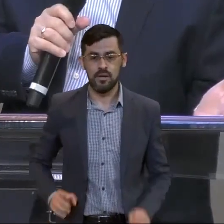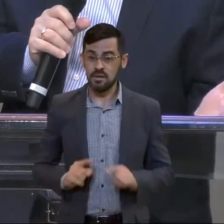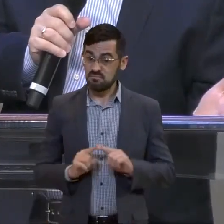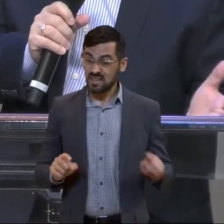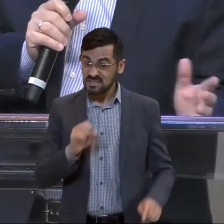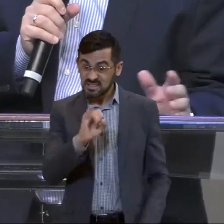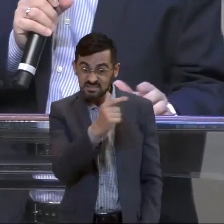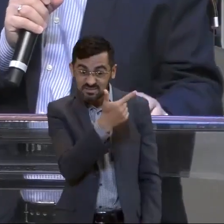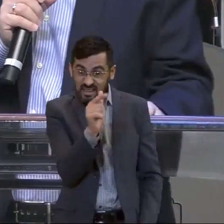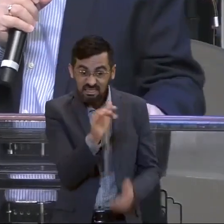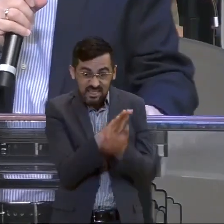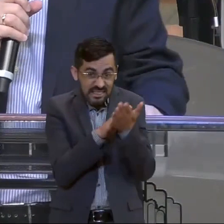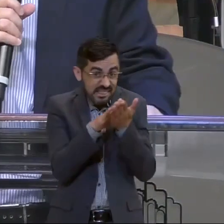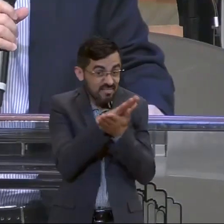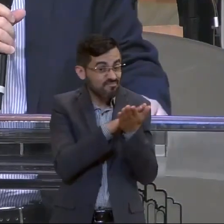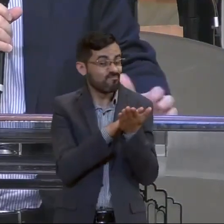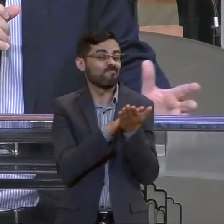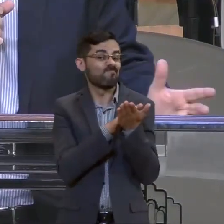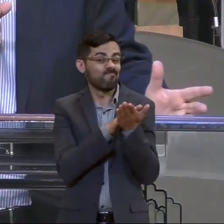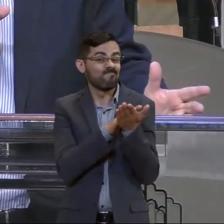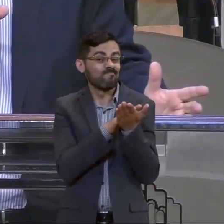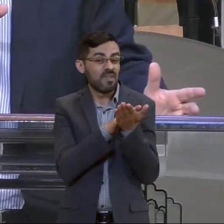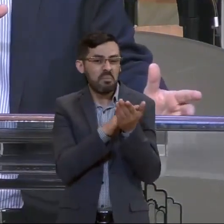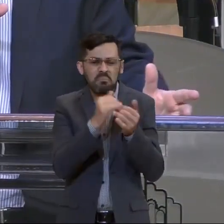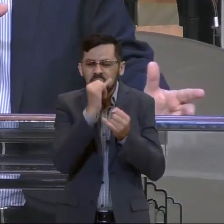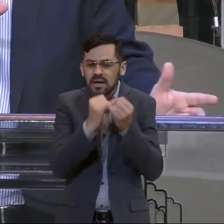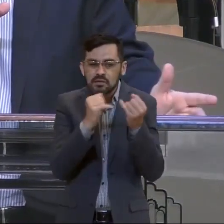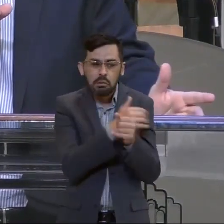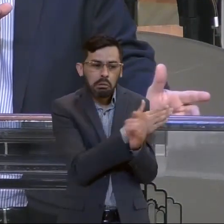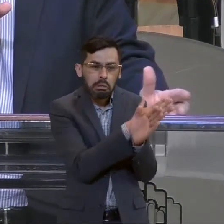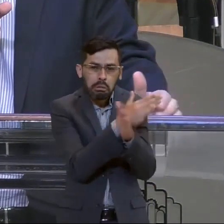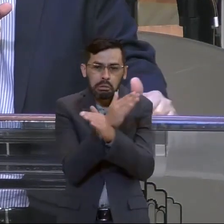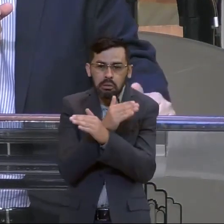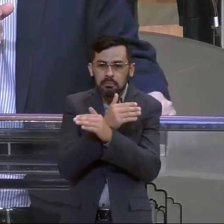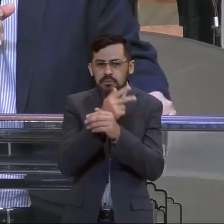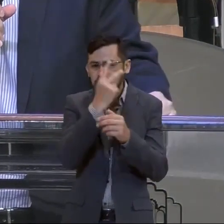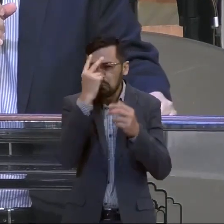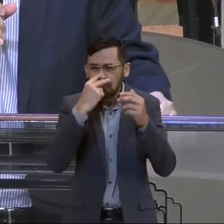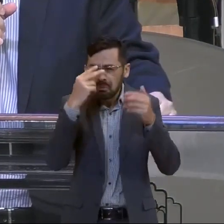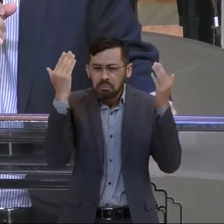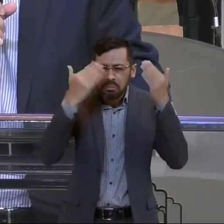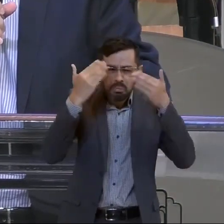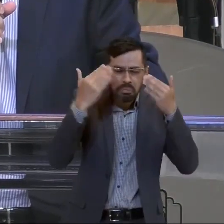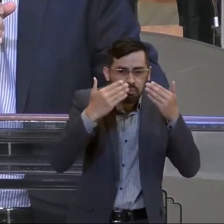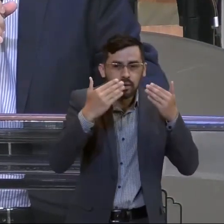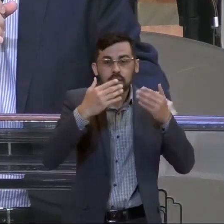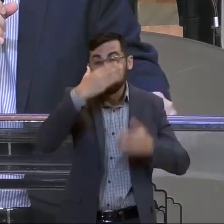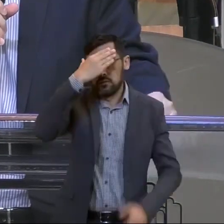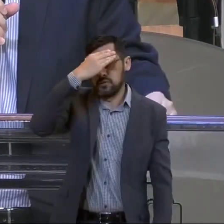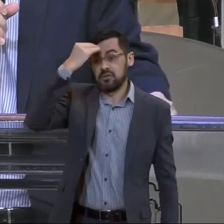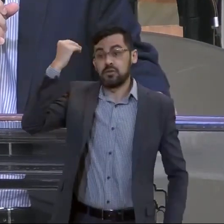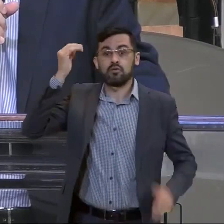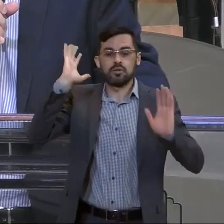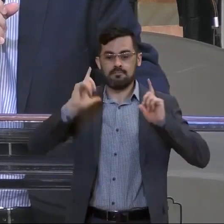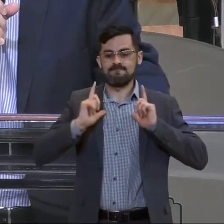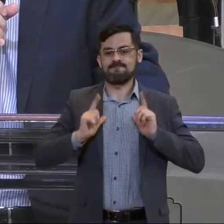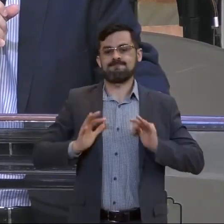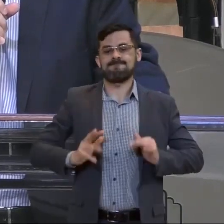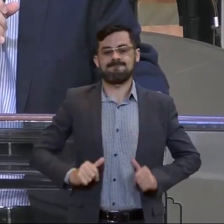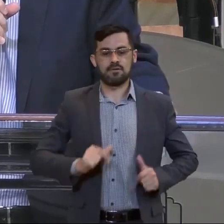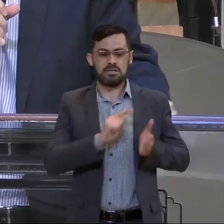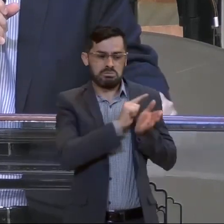quem não tem essas coisas é como um cego ou como alguém que enxerga pouco e esqueceu que foi purificado dos